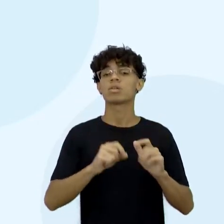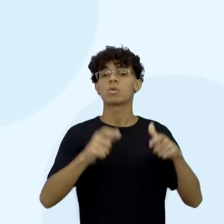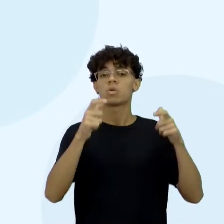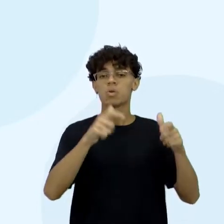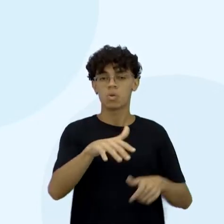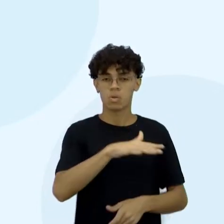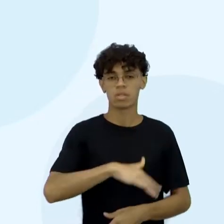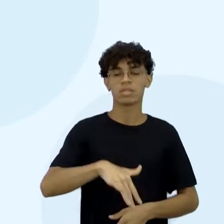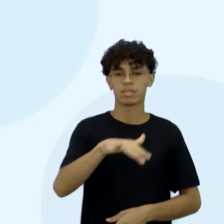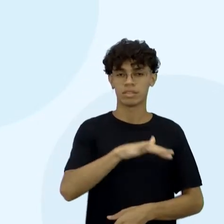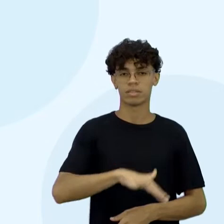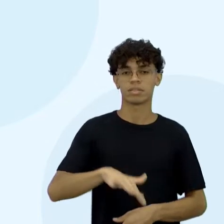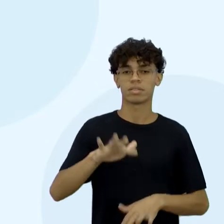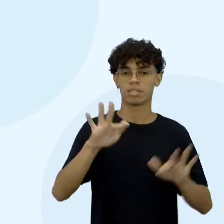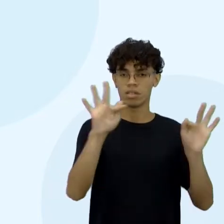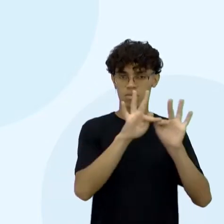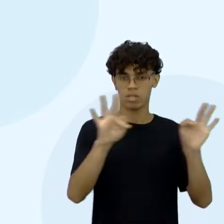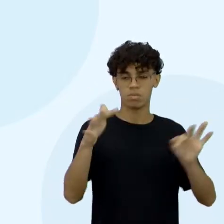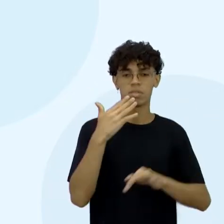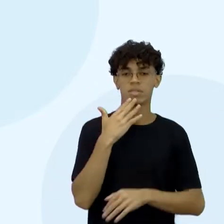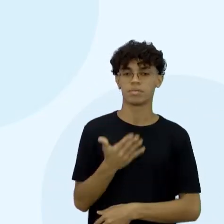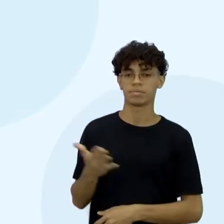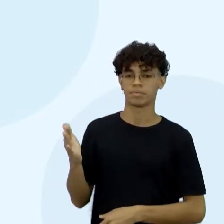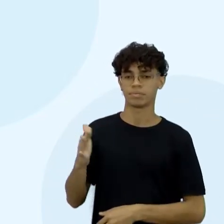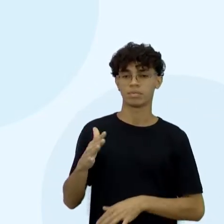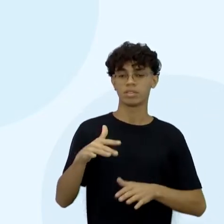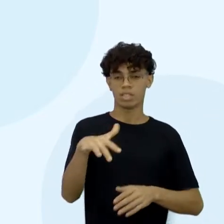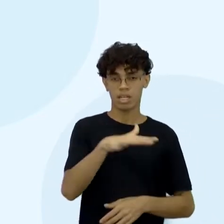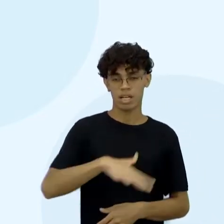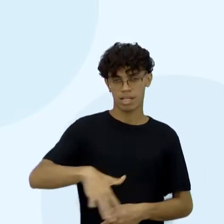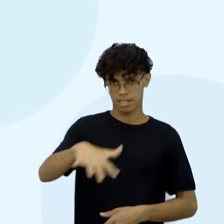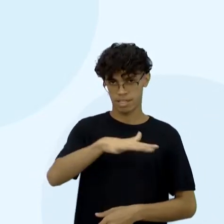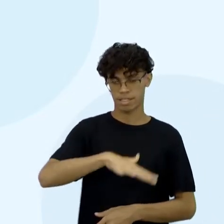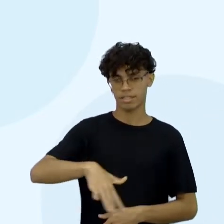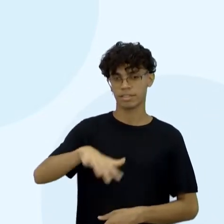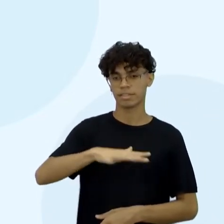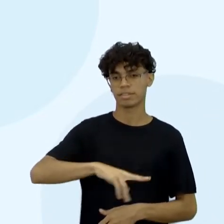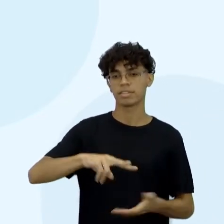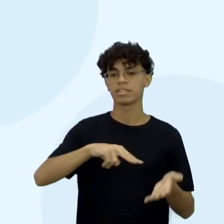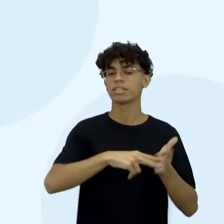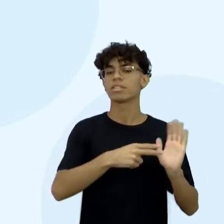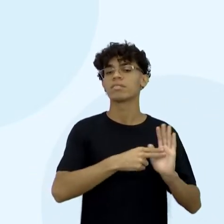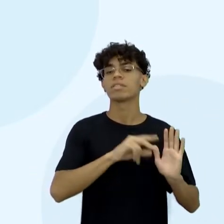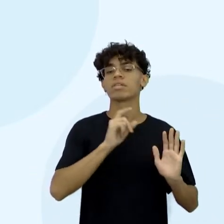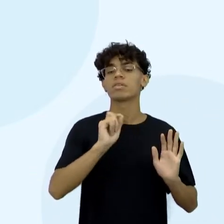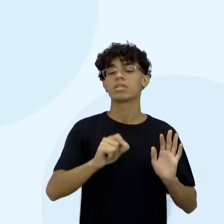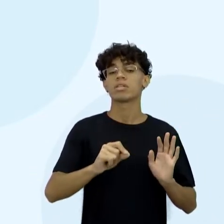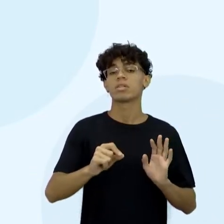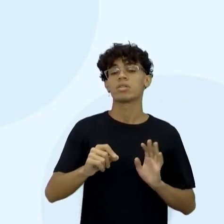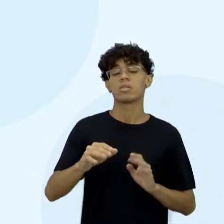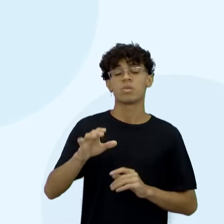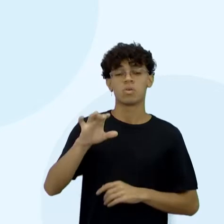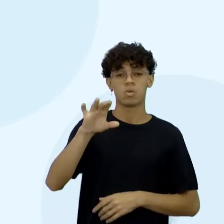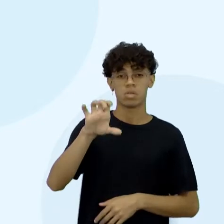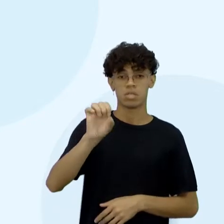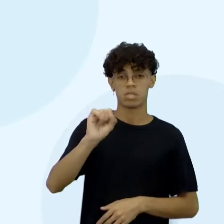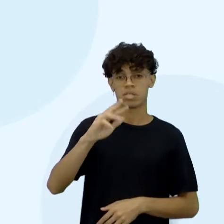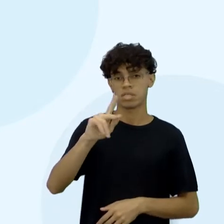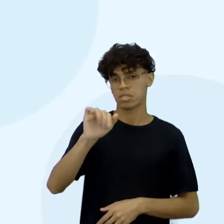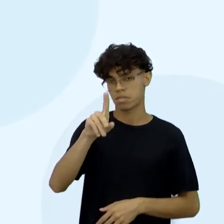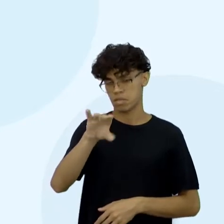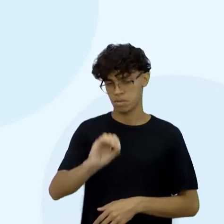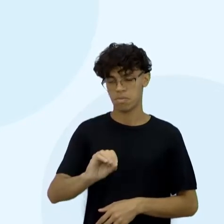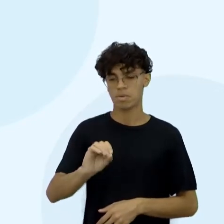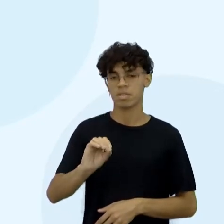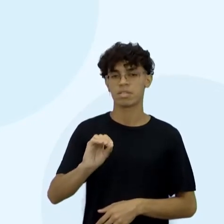chegou na formulinha, olha lá. A área é o espaço, tá certo? Como que calcula a área? Olha, esta figura aqui é um triângulo, né? A